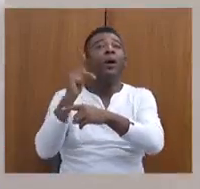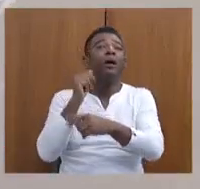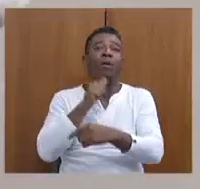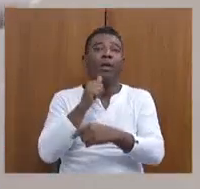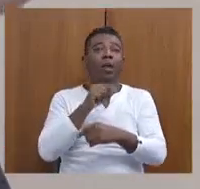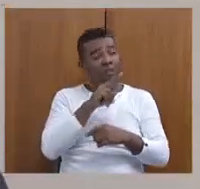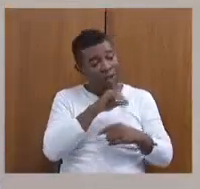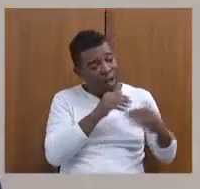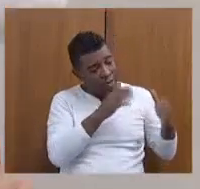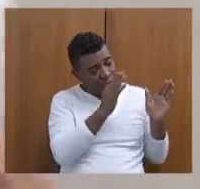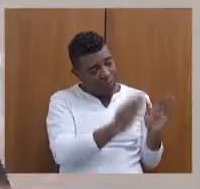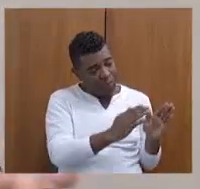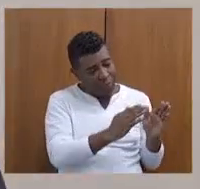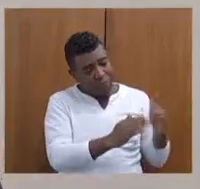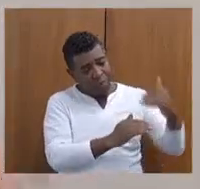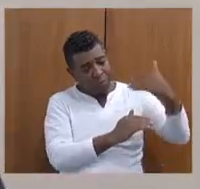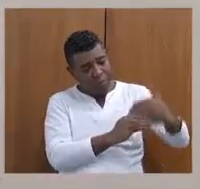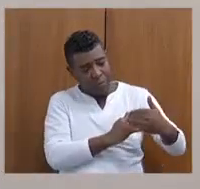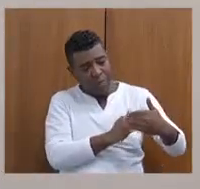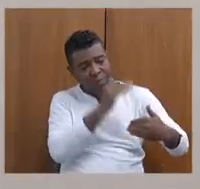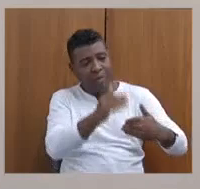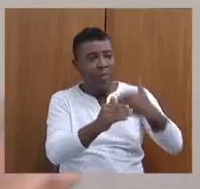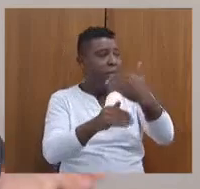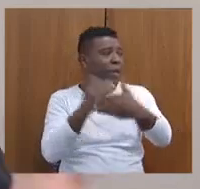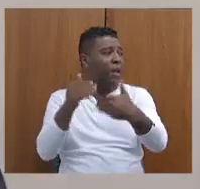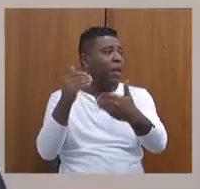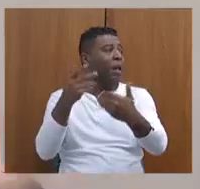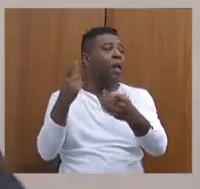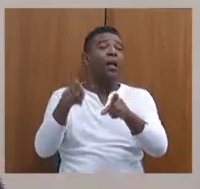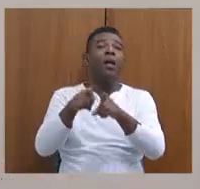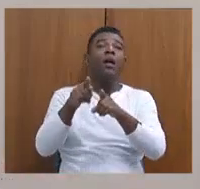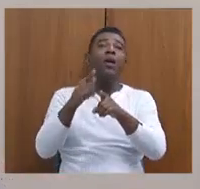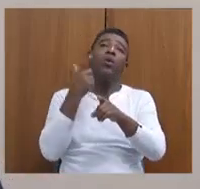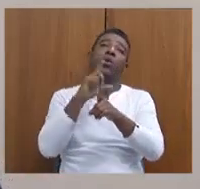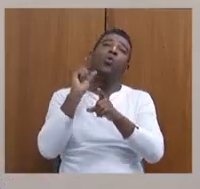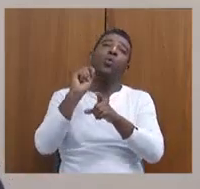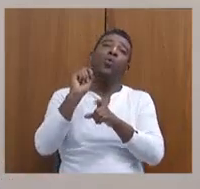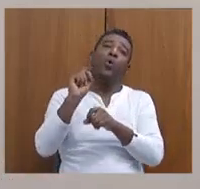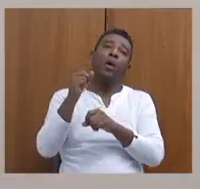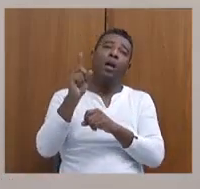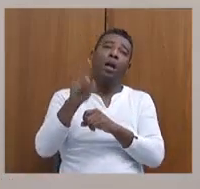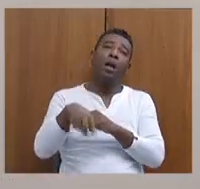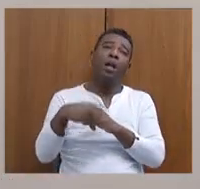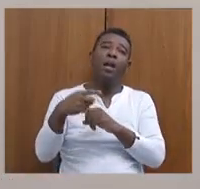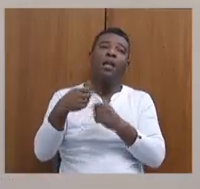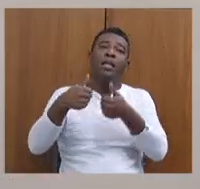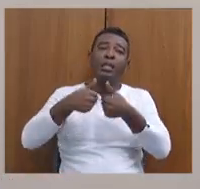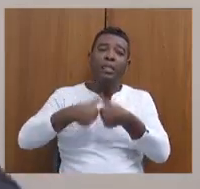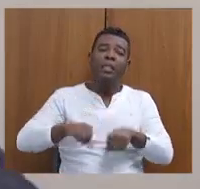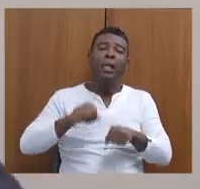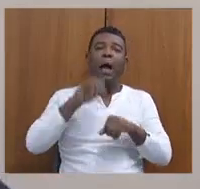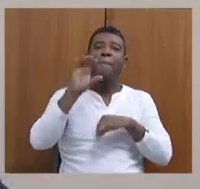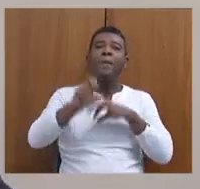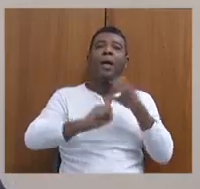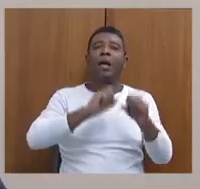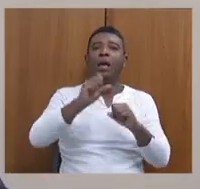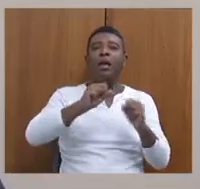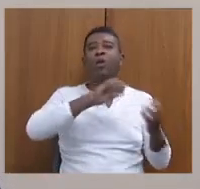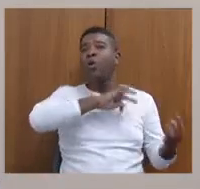estão inclusive essas outras empresas que estão vindo estão pegando todos esses